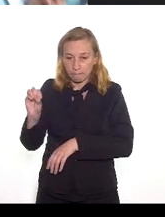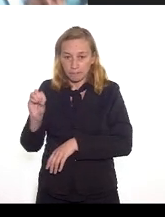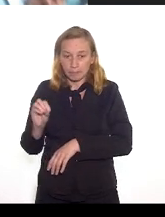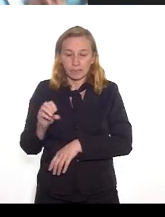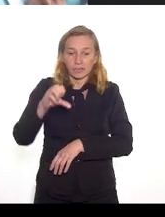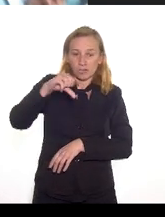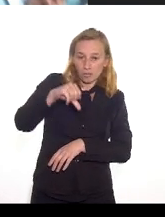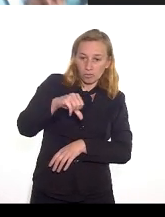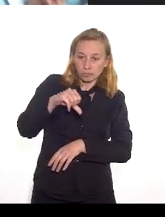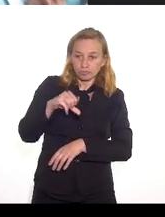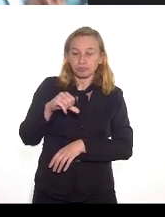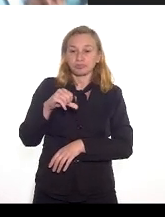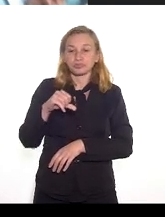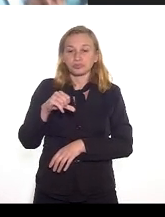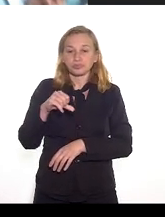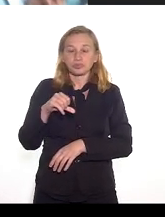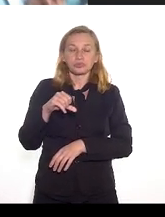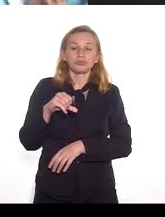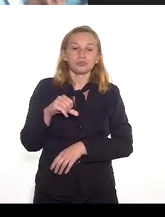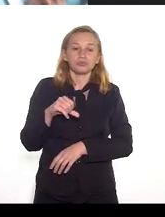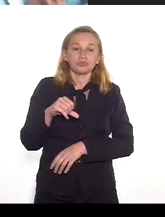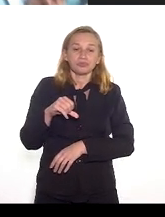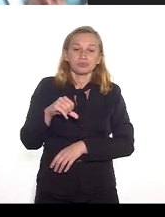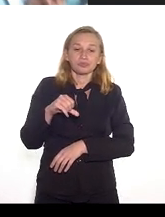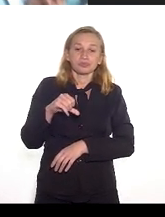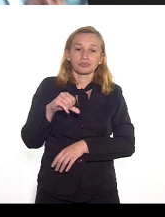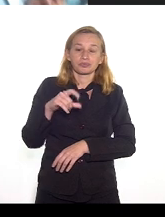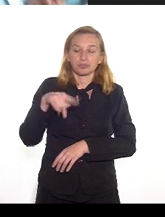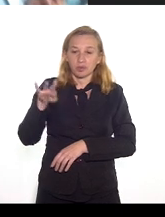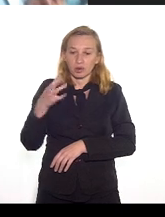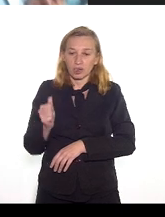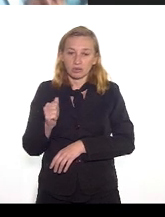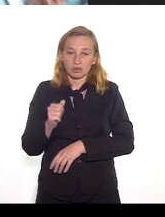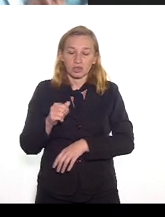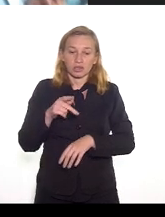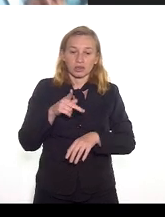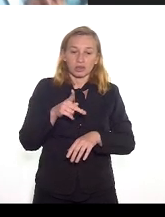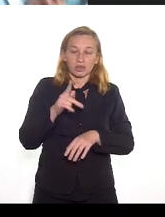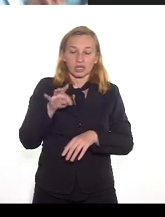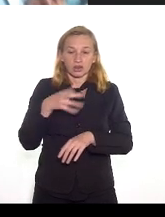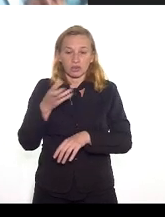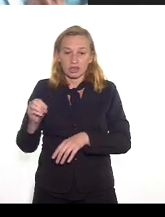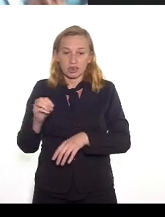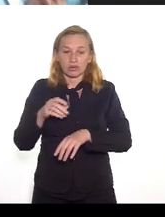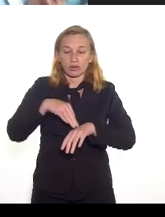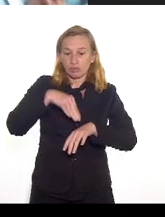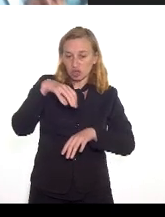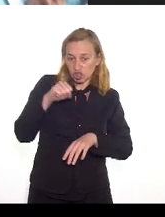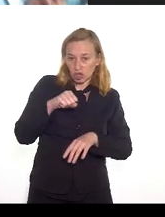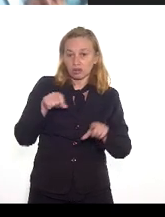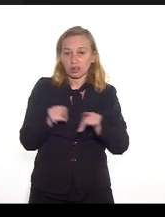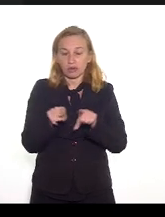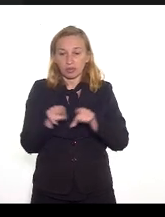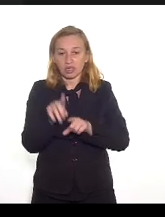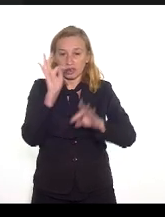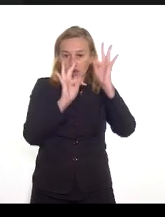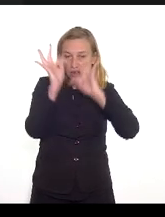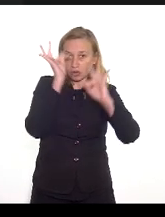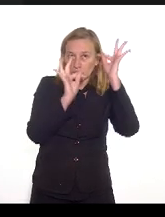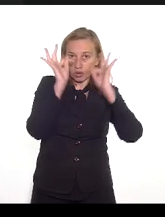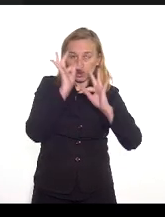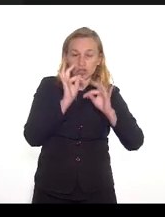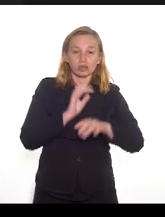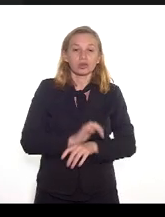pós-graduação, mestrado, doutorado, tanto na área tecnológica como na área de educação, e